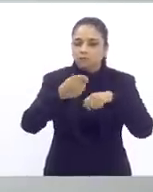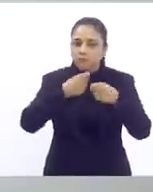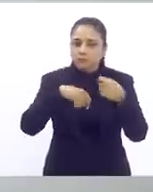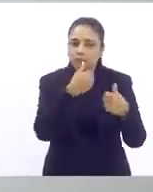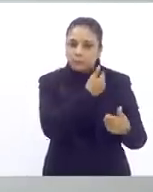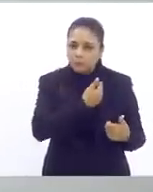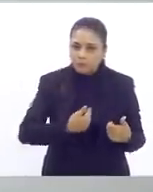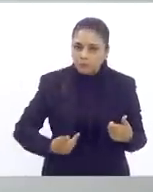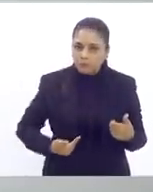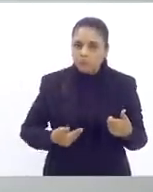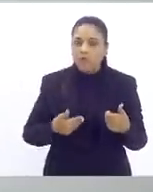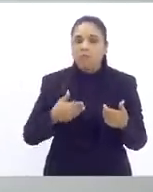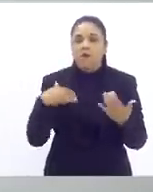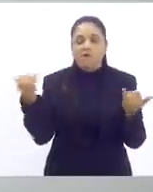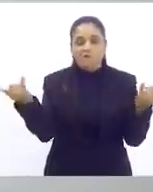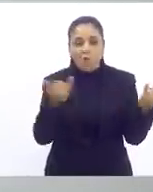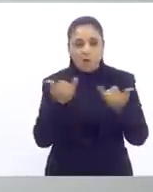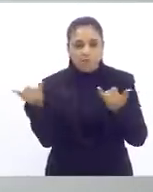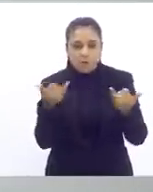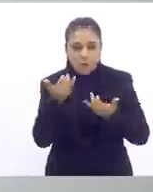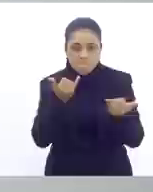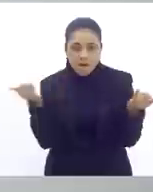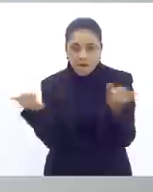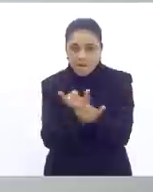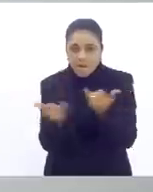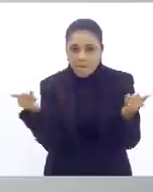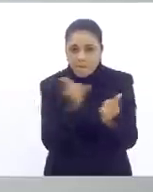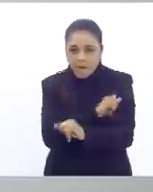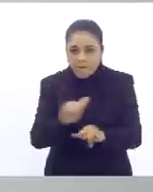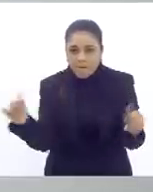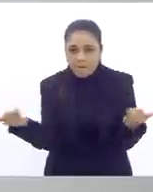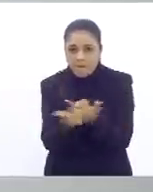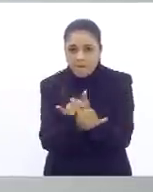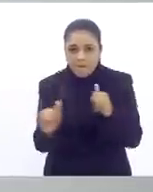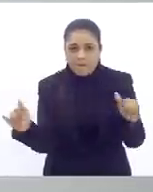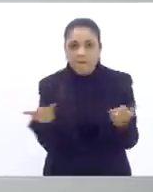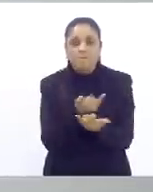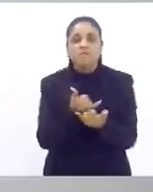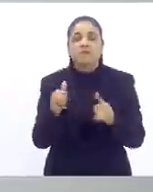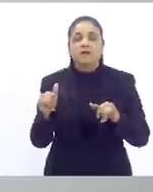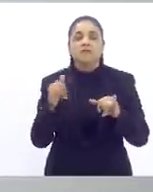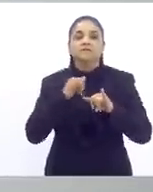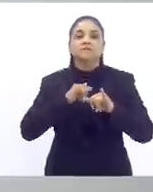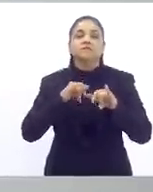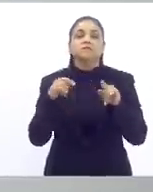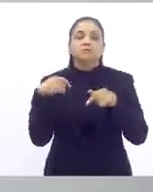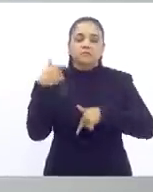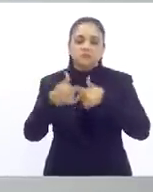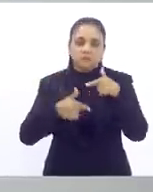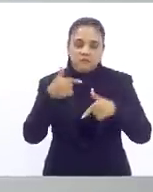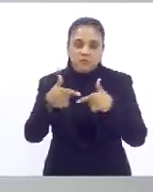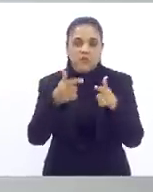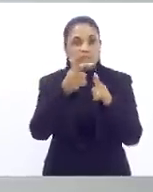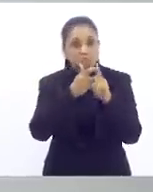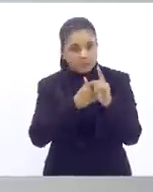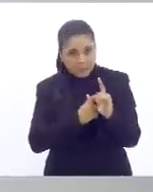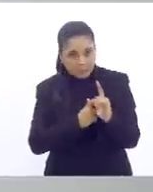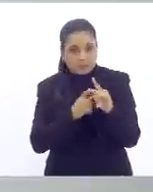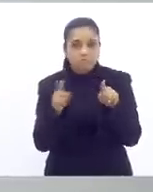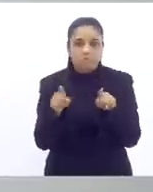que as informações sejam repassadas mas Insisto que a gente tem tendências também que precisam ser tratadas né a gente falou